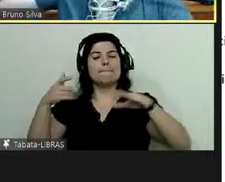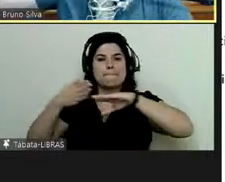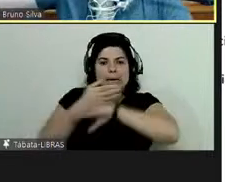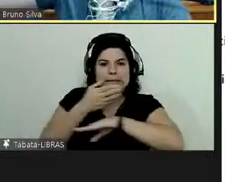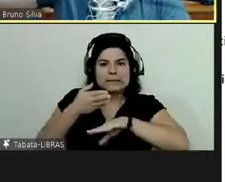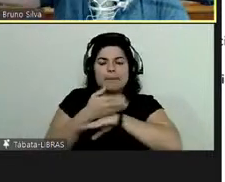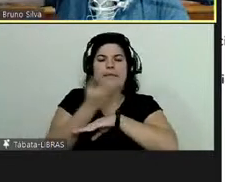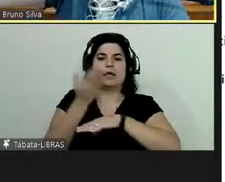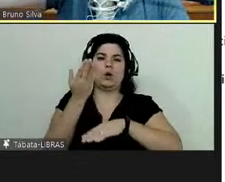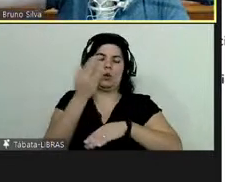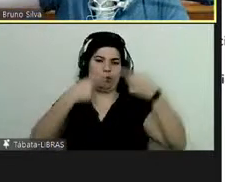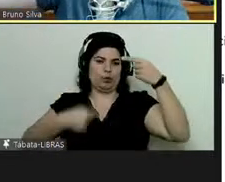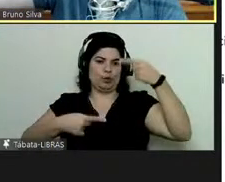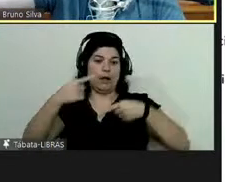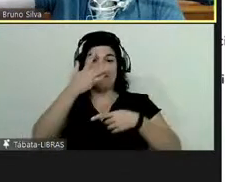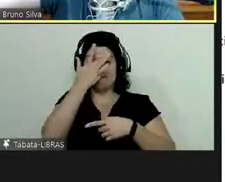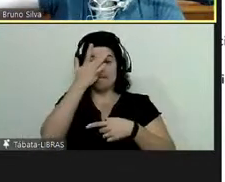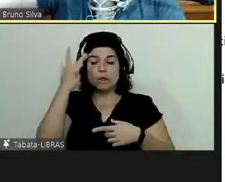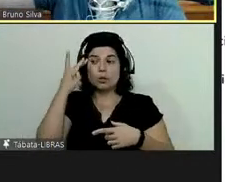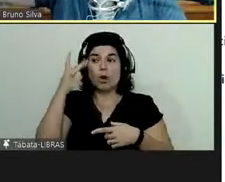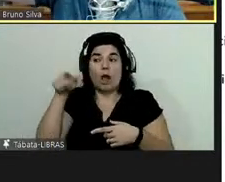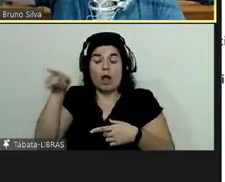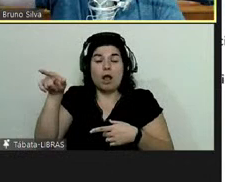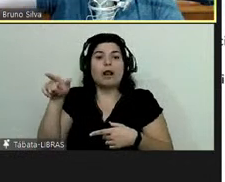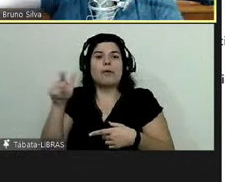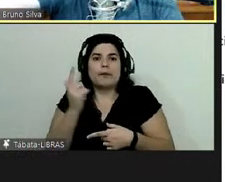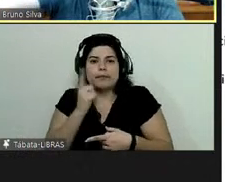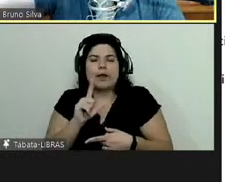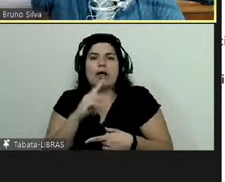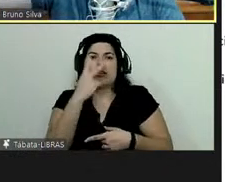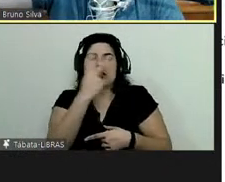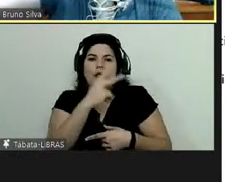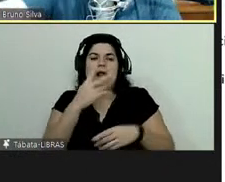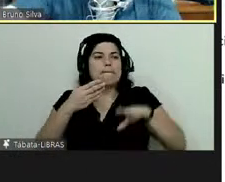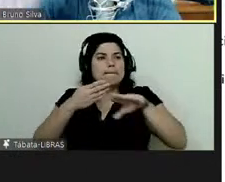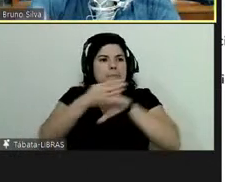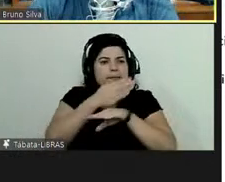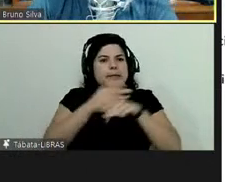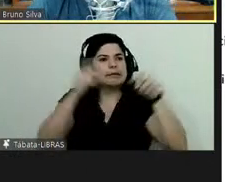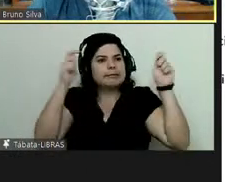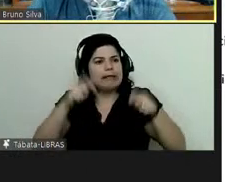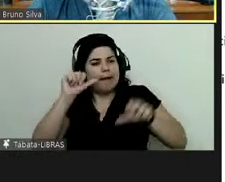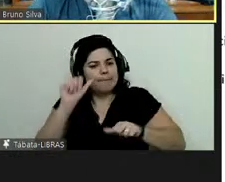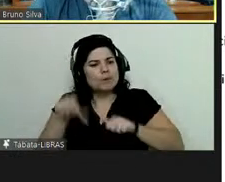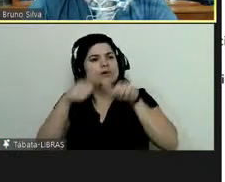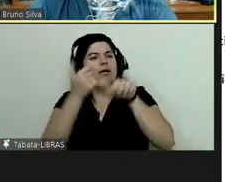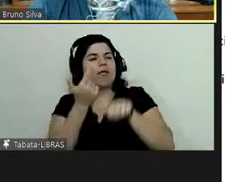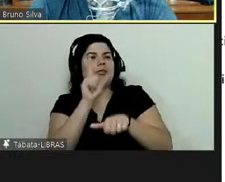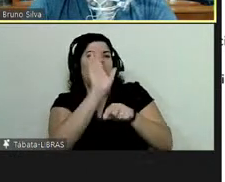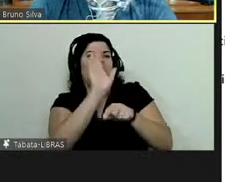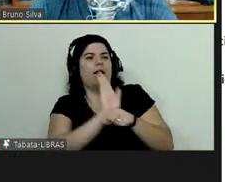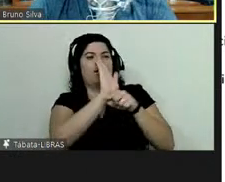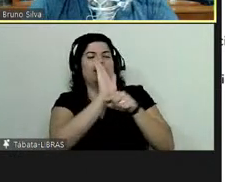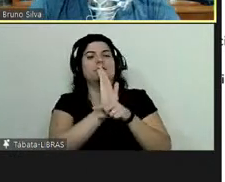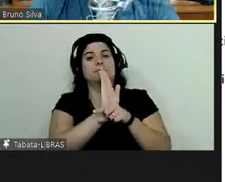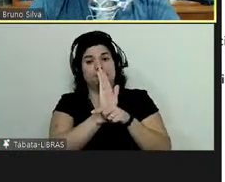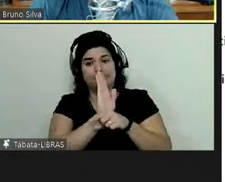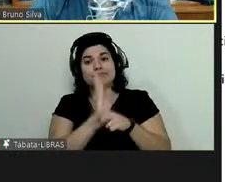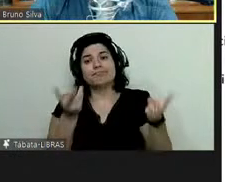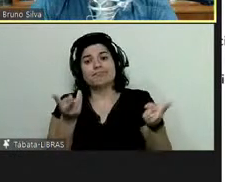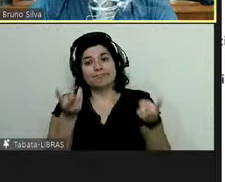é a pessoa lá na ponta sentindo que a voz dela sentindo a participação dela faz diferença nas decisões da Cepa